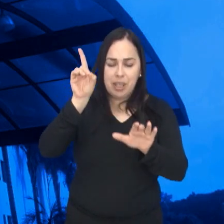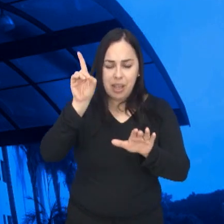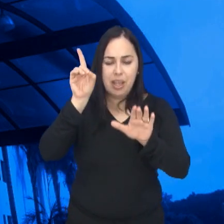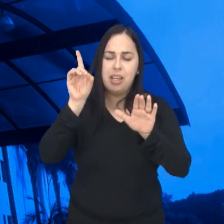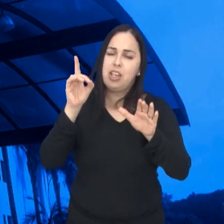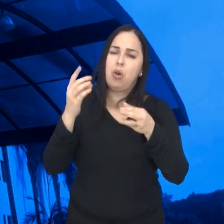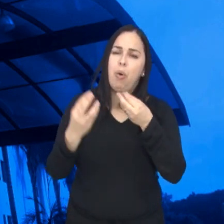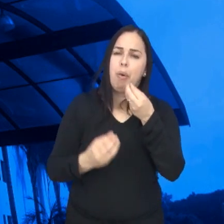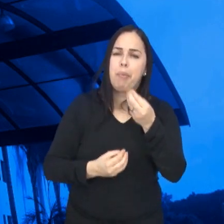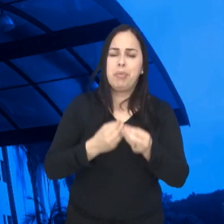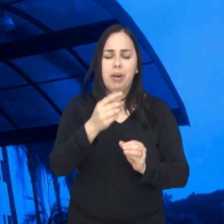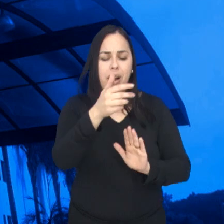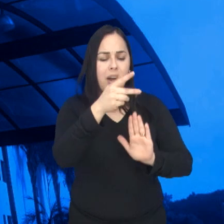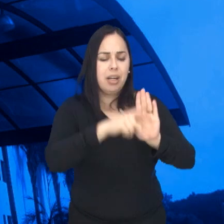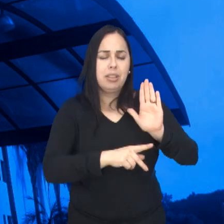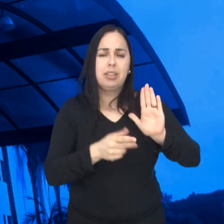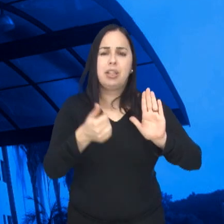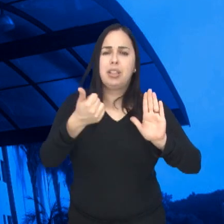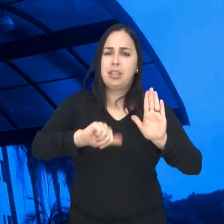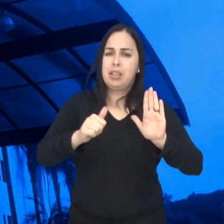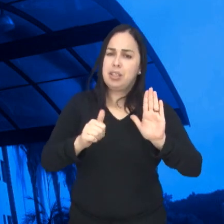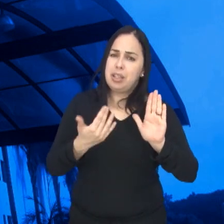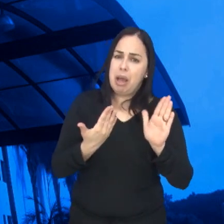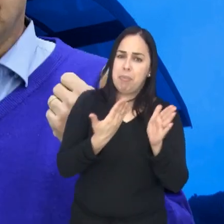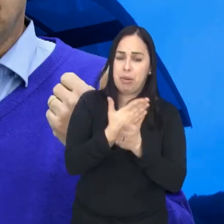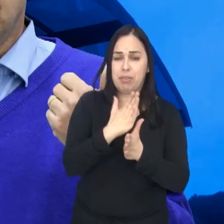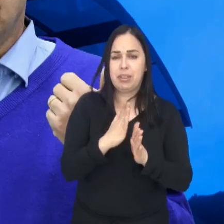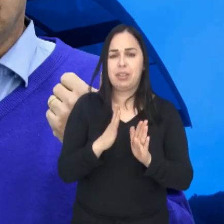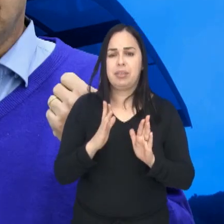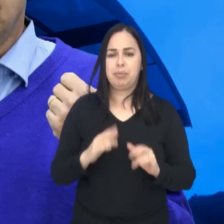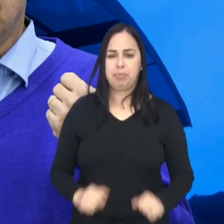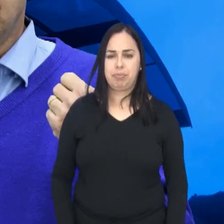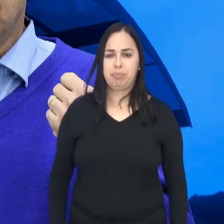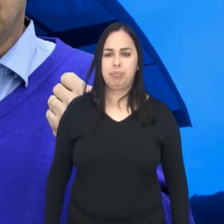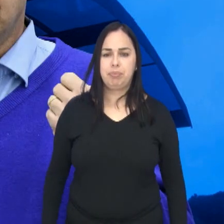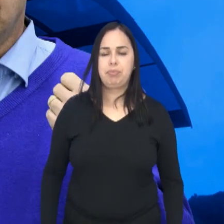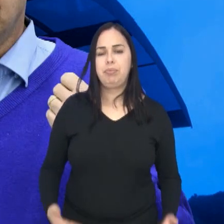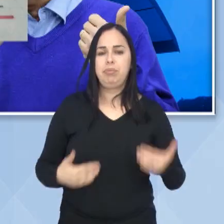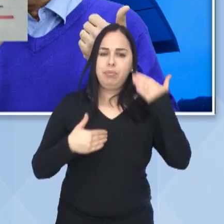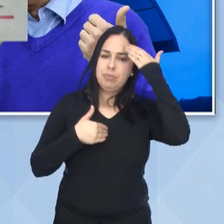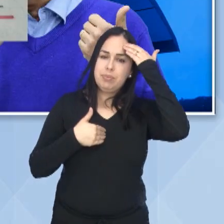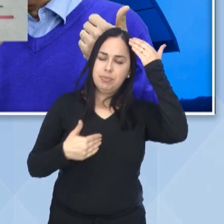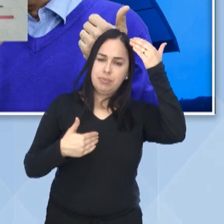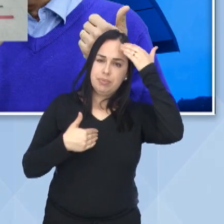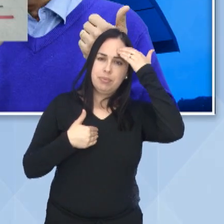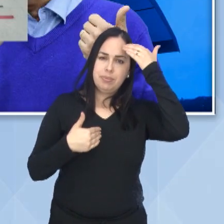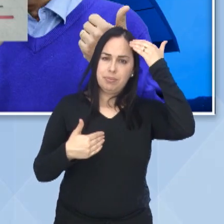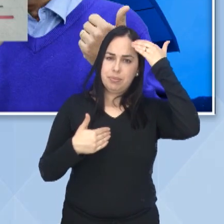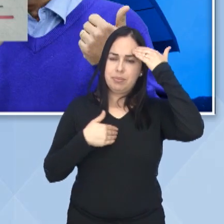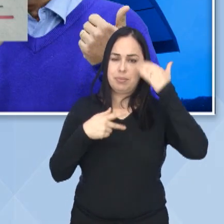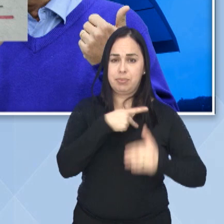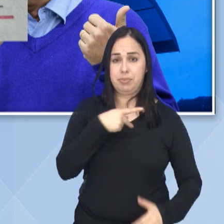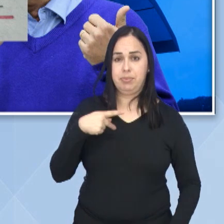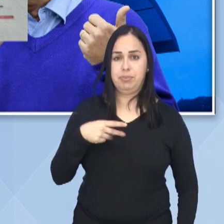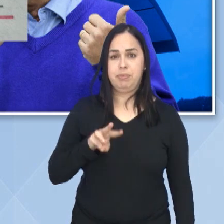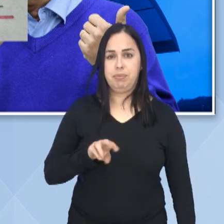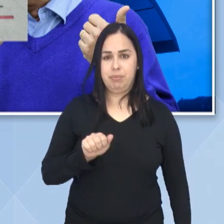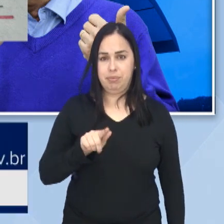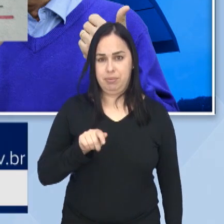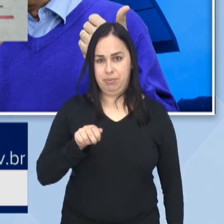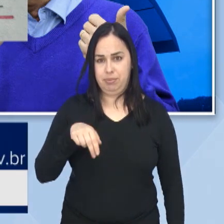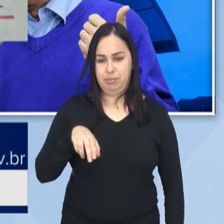desse projeto e na aprovação dele. Obrigado, né, o pastor Wagner. Bom,